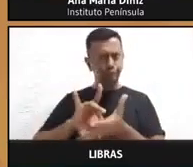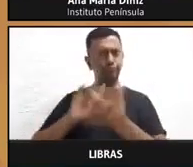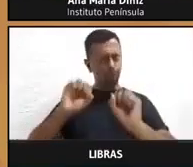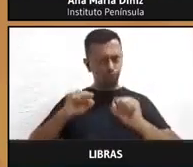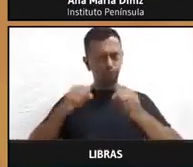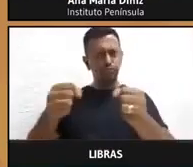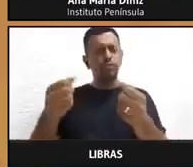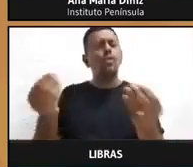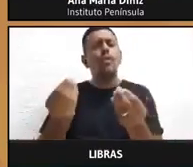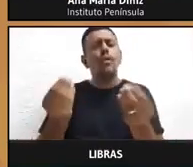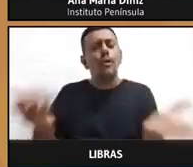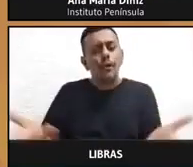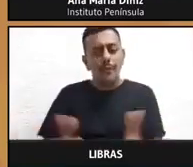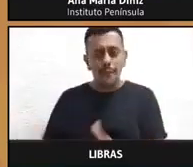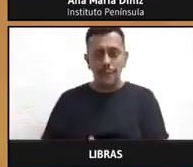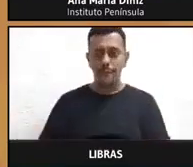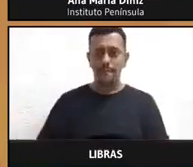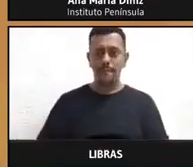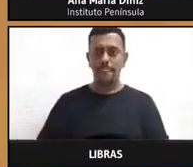Posso?